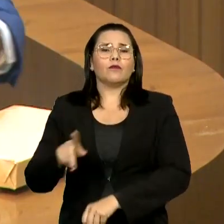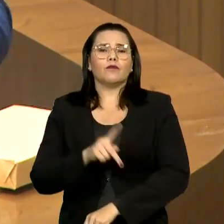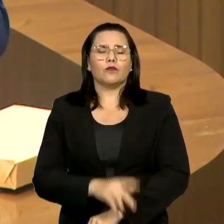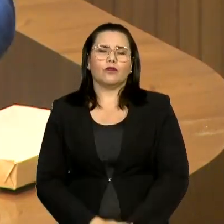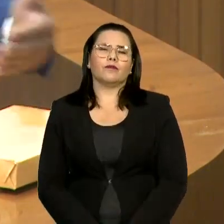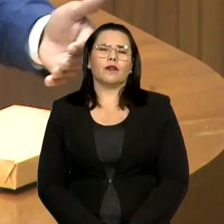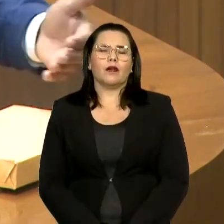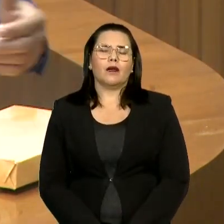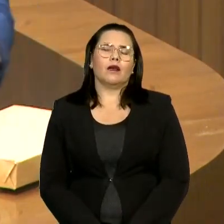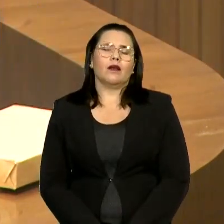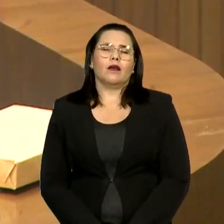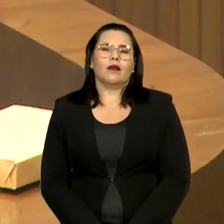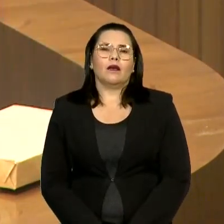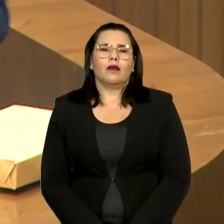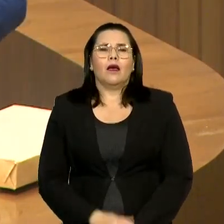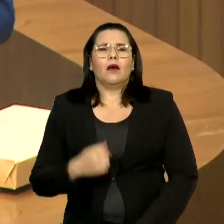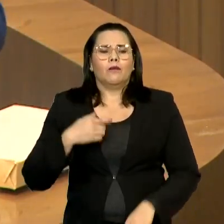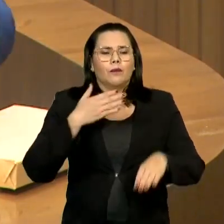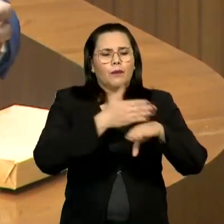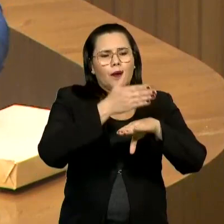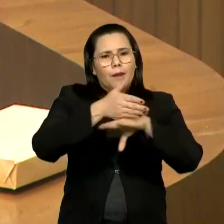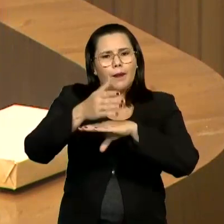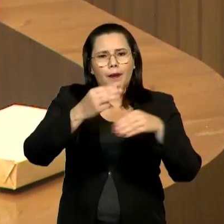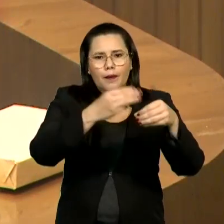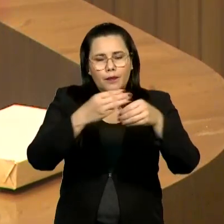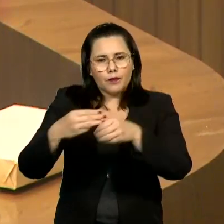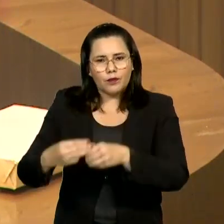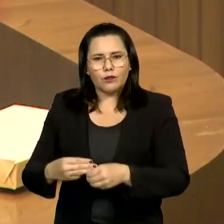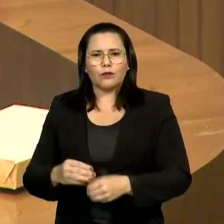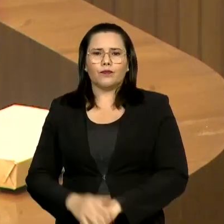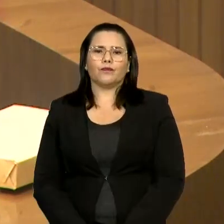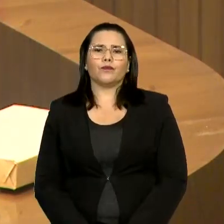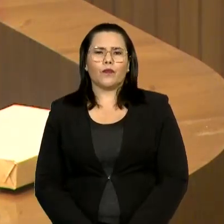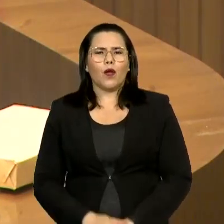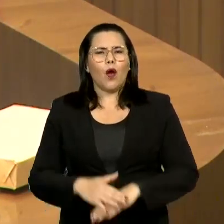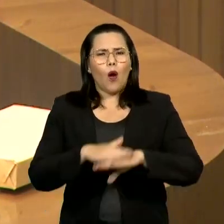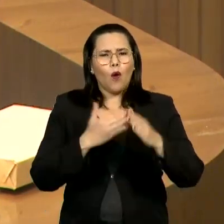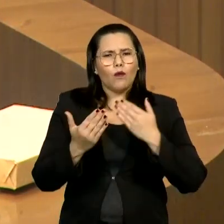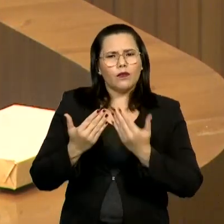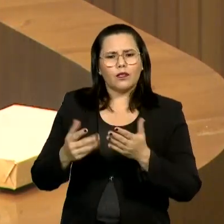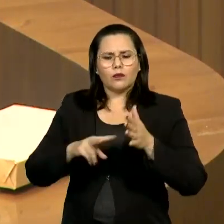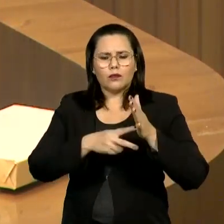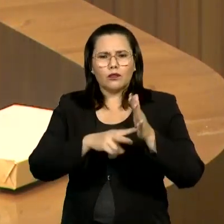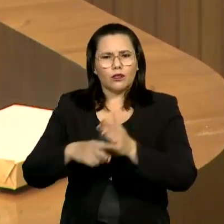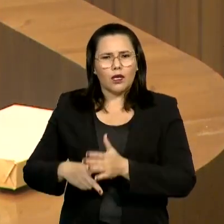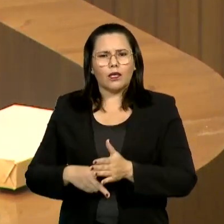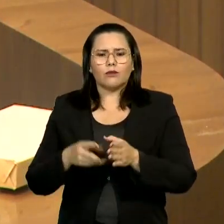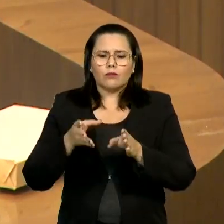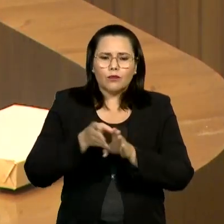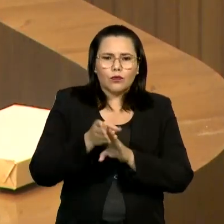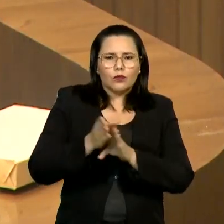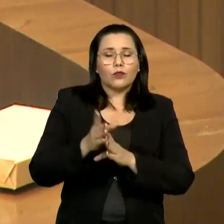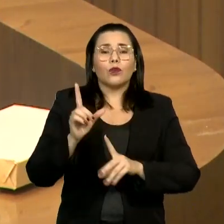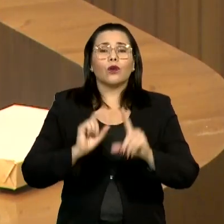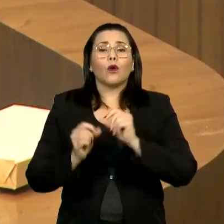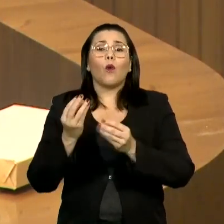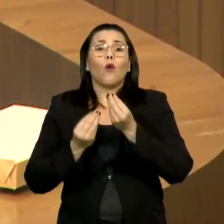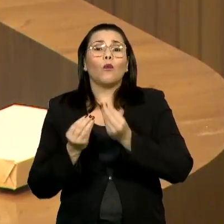públicas no interior do estado, com sindicatos e orientando com relação aos recursos do